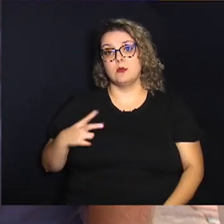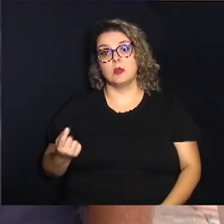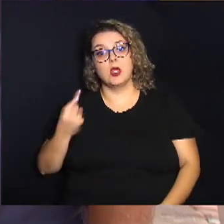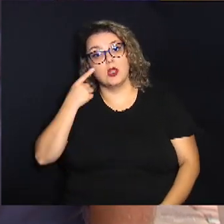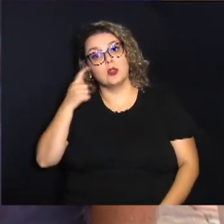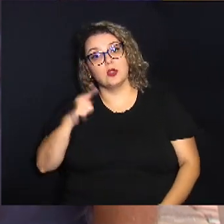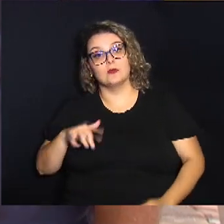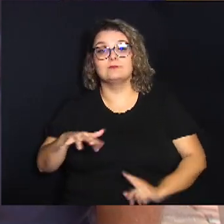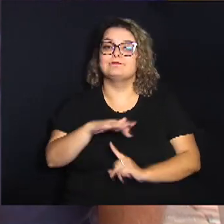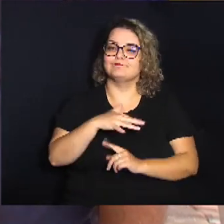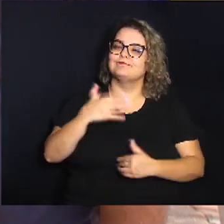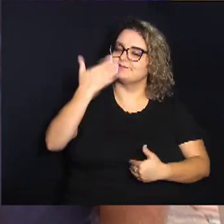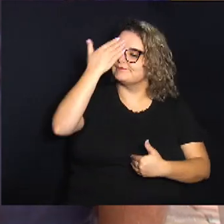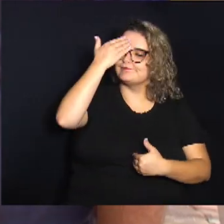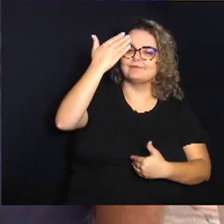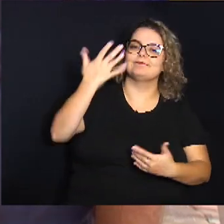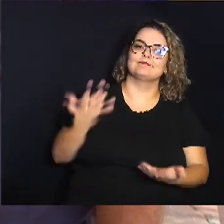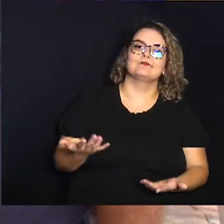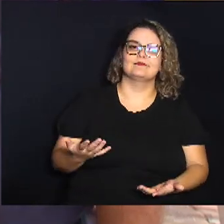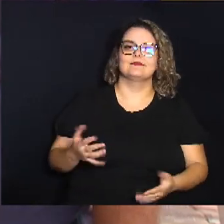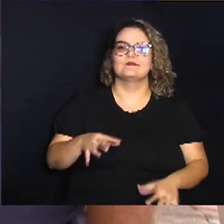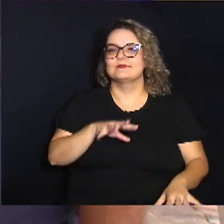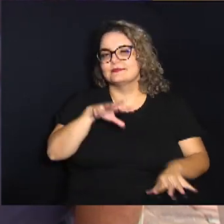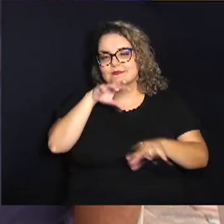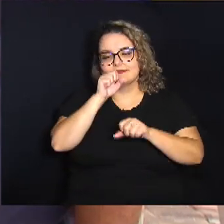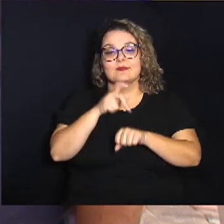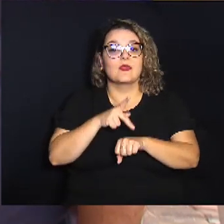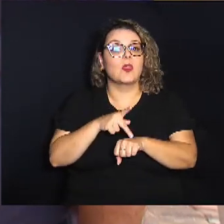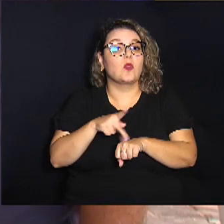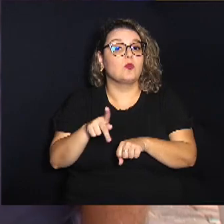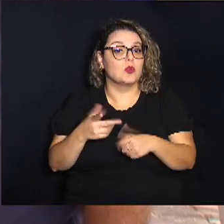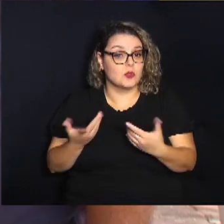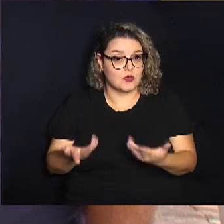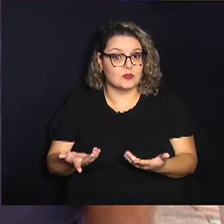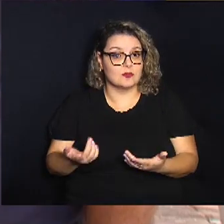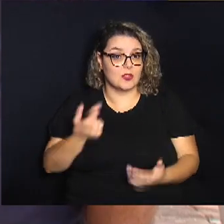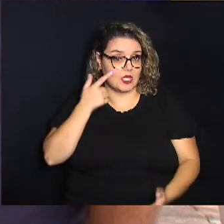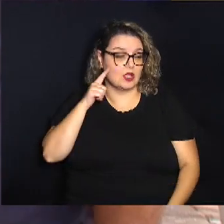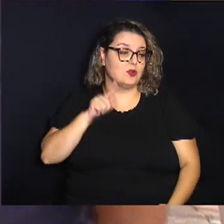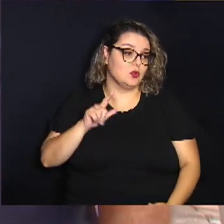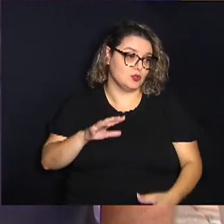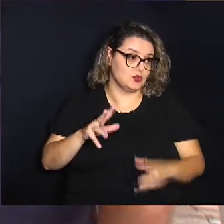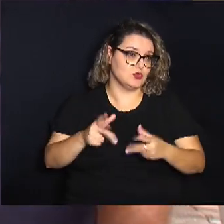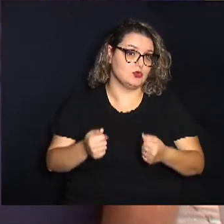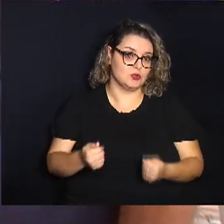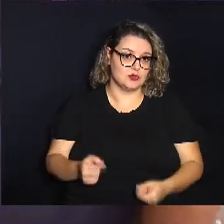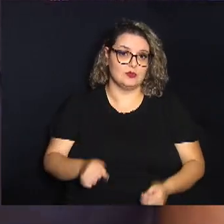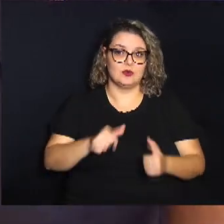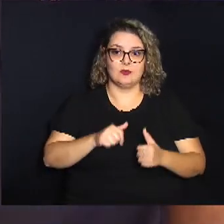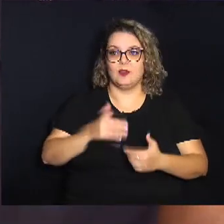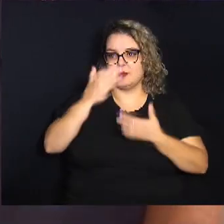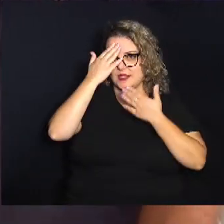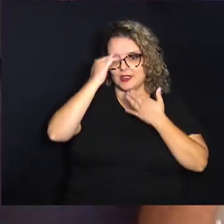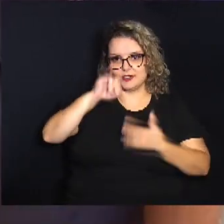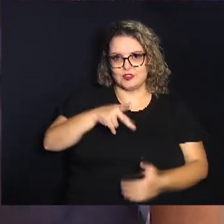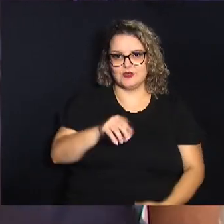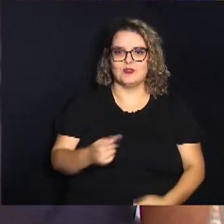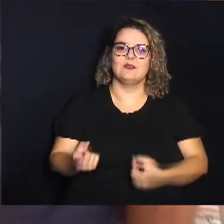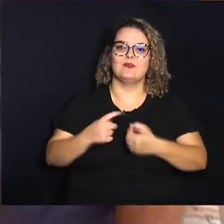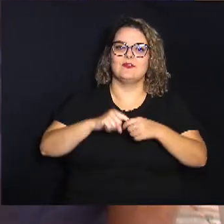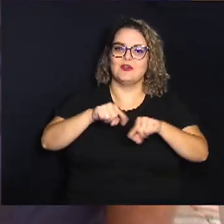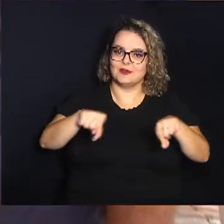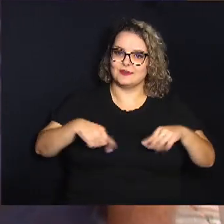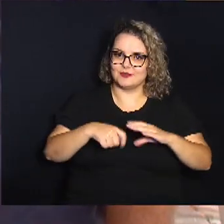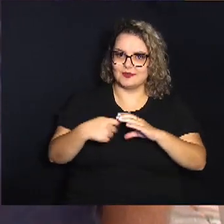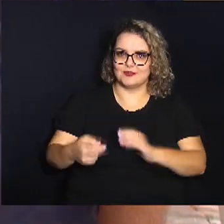que o meio ambiente agradece o ar vai ficar mais puro e evidentemente que todo mundo sai ganhando valeu Júlio muito obrigado eu volto com você Gabriel